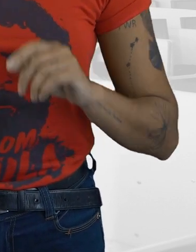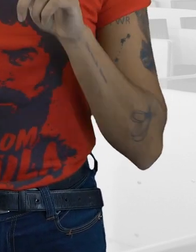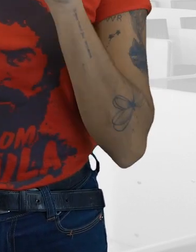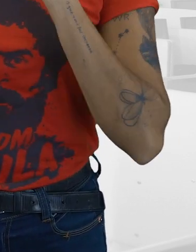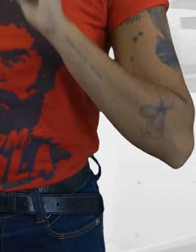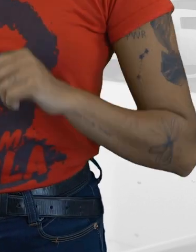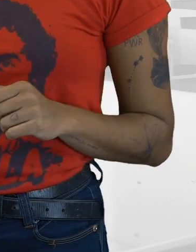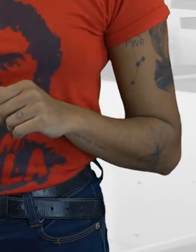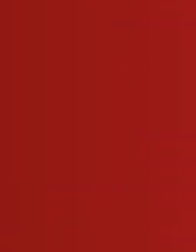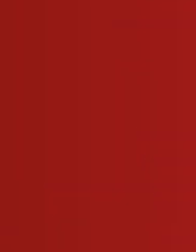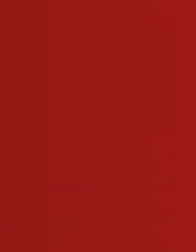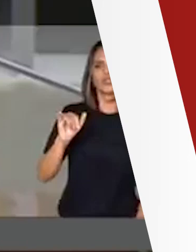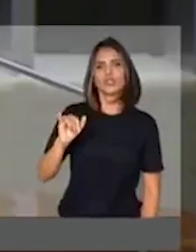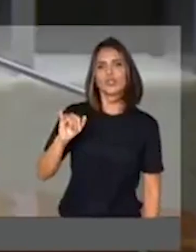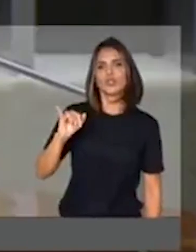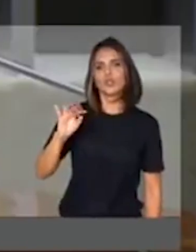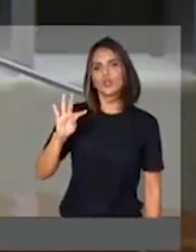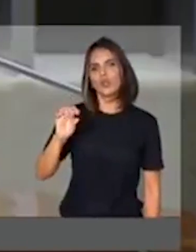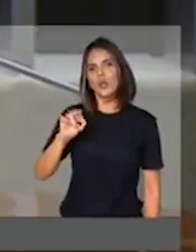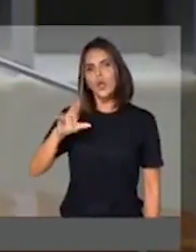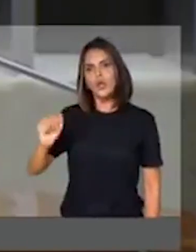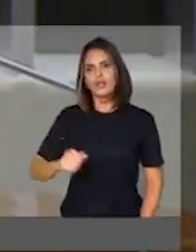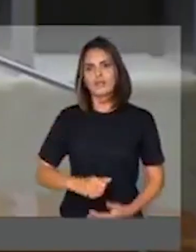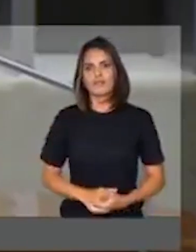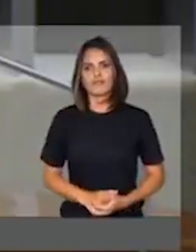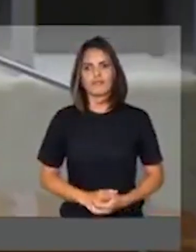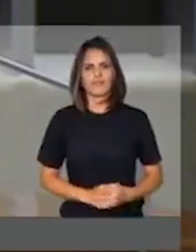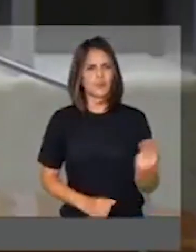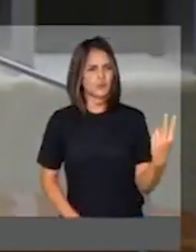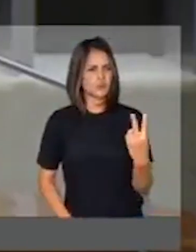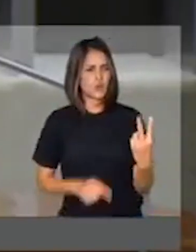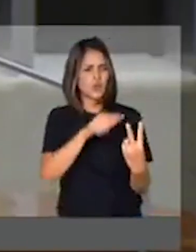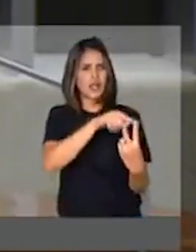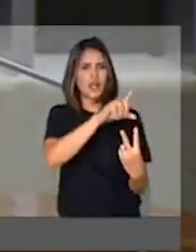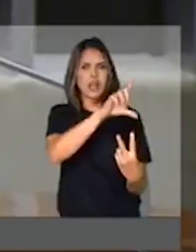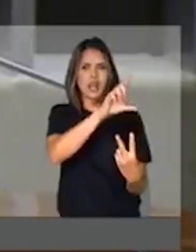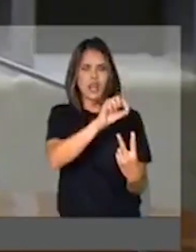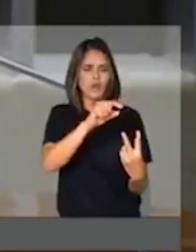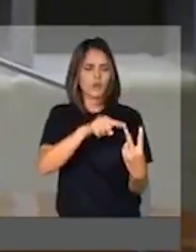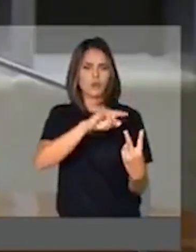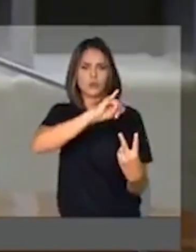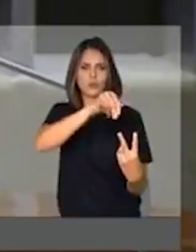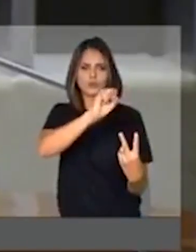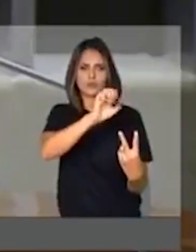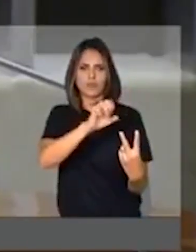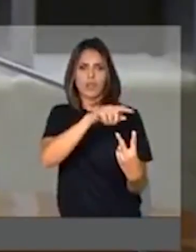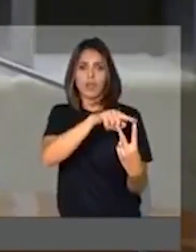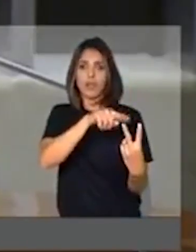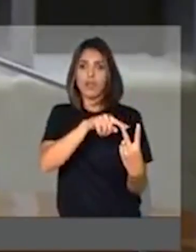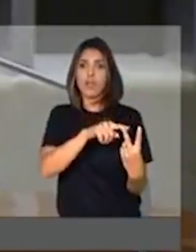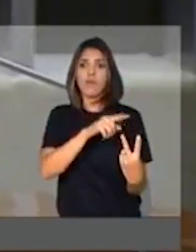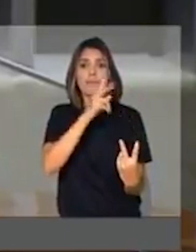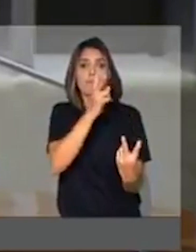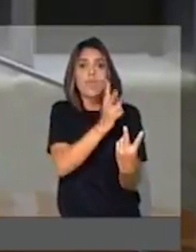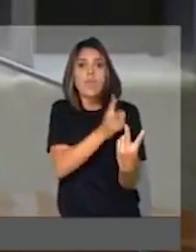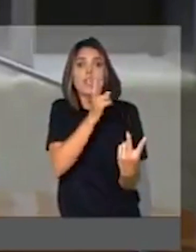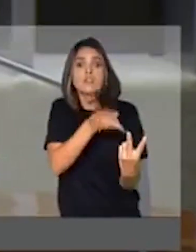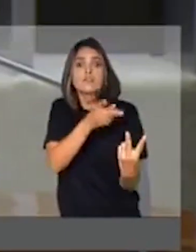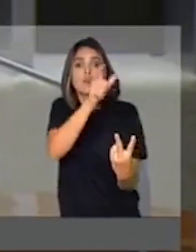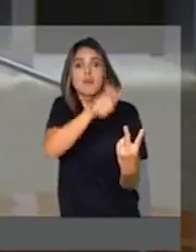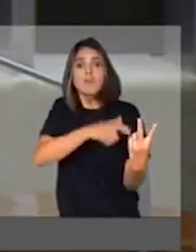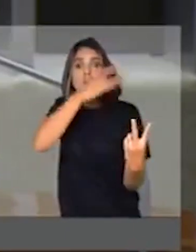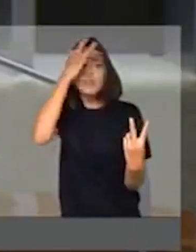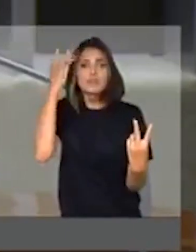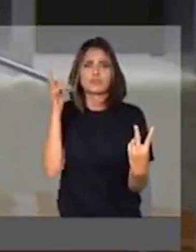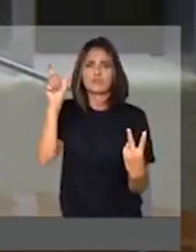vícios. Confira um trechinho. Corréus Léo Pinheiro e José Aldemário tratam-se da mesma pessoa. Uma juíza